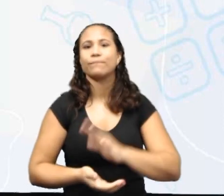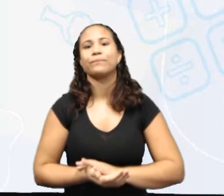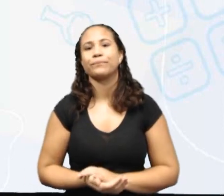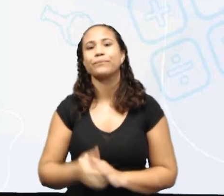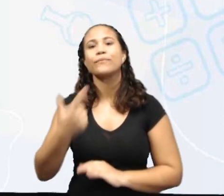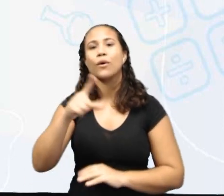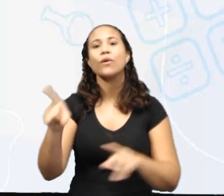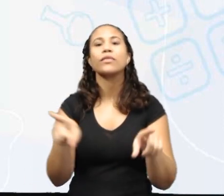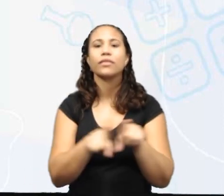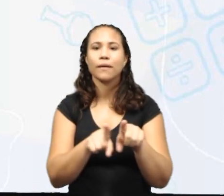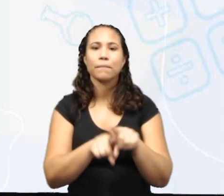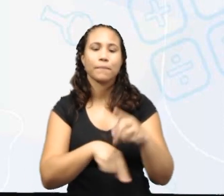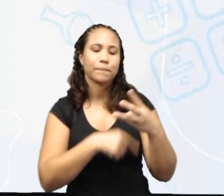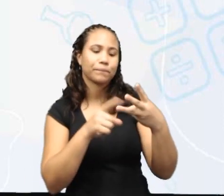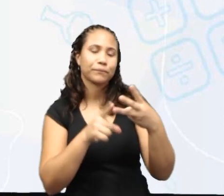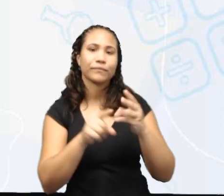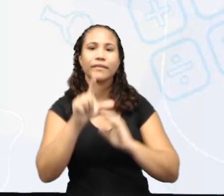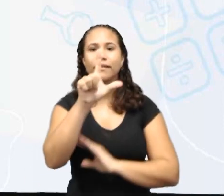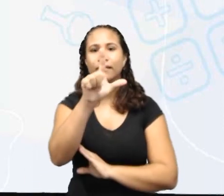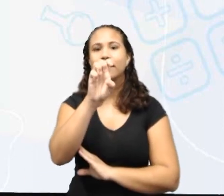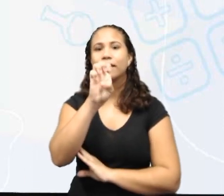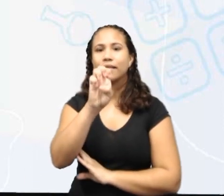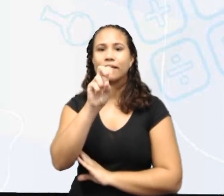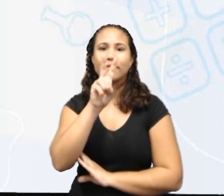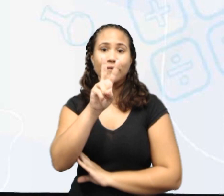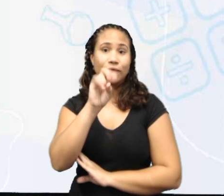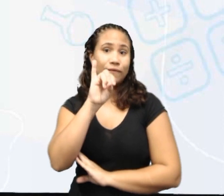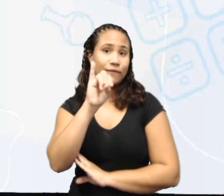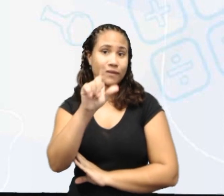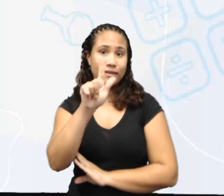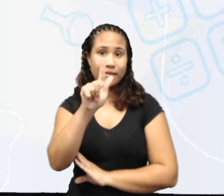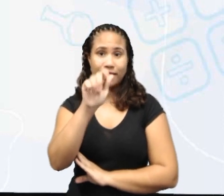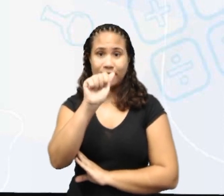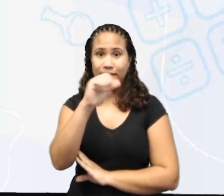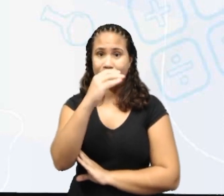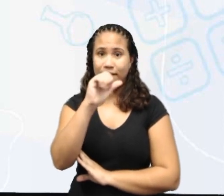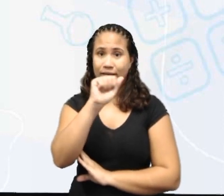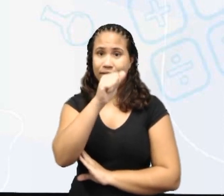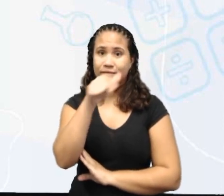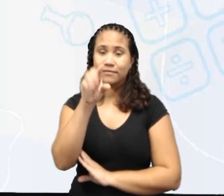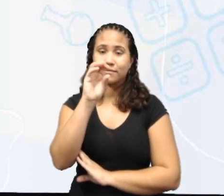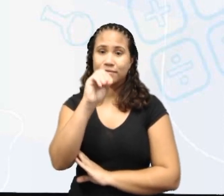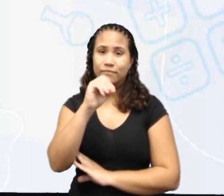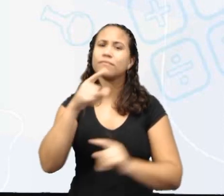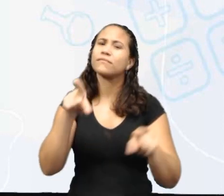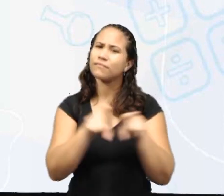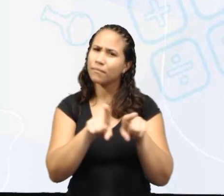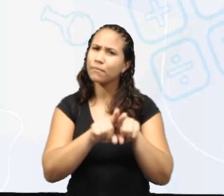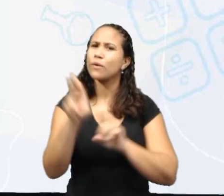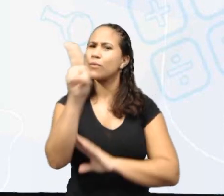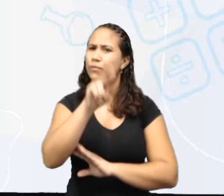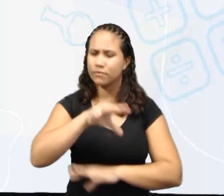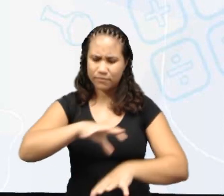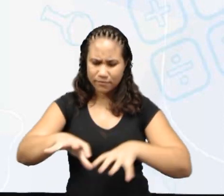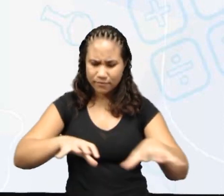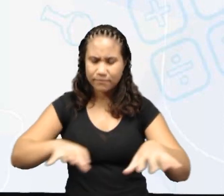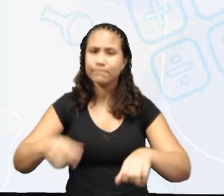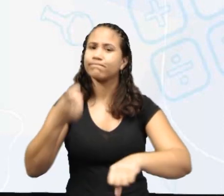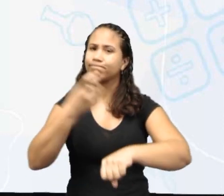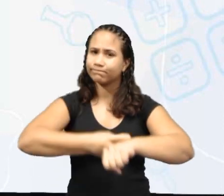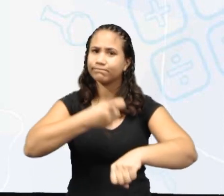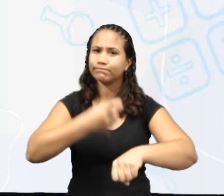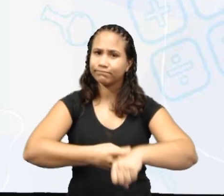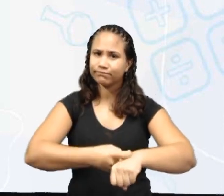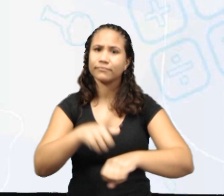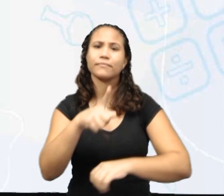Um outro processo é a levigação. Ela também vai servir para separar mistura de substâncias sólidas, mas